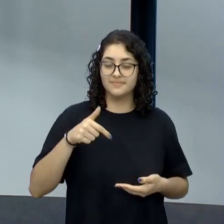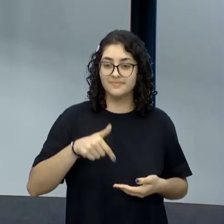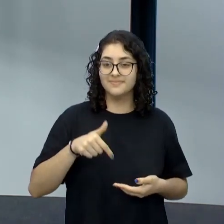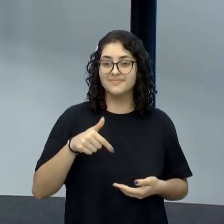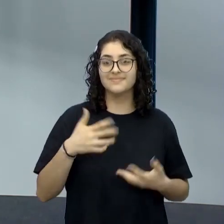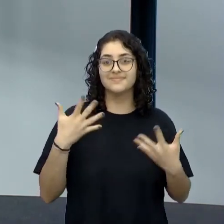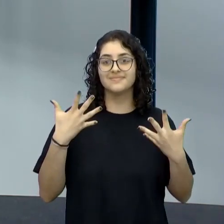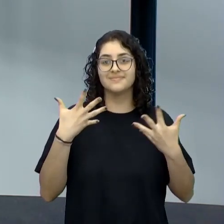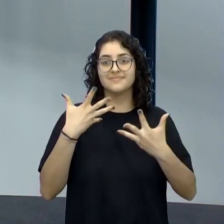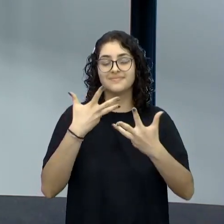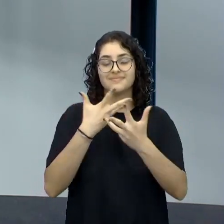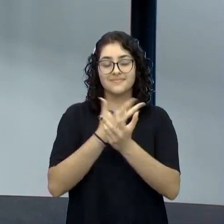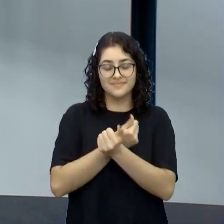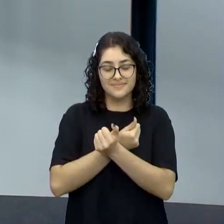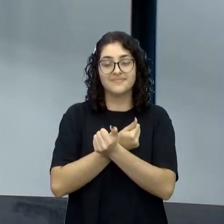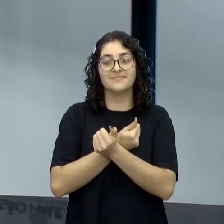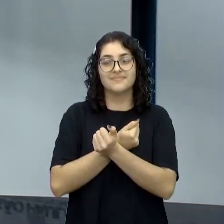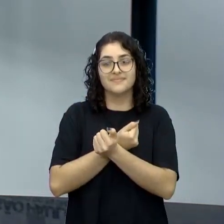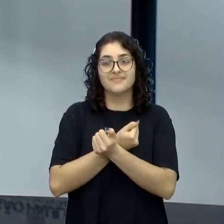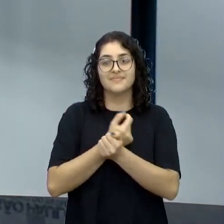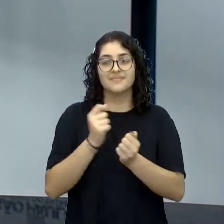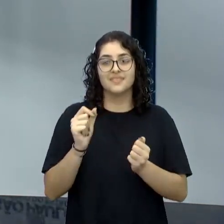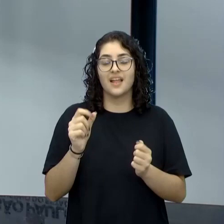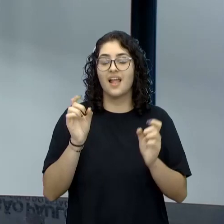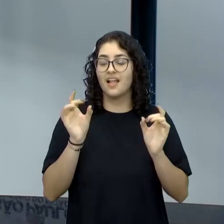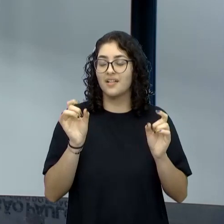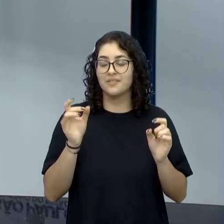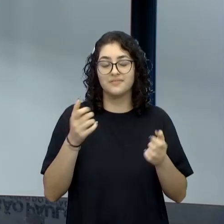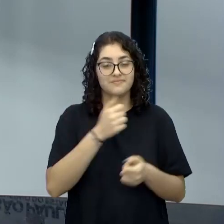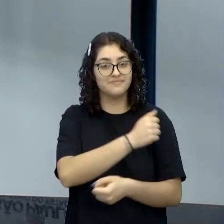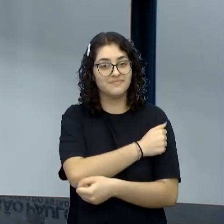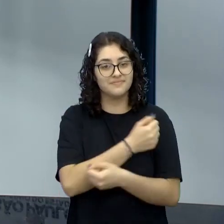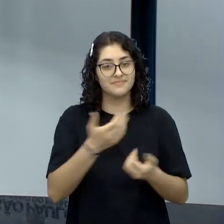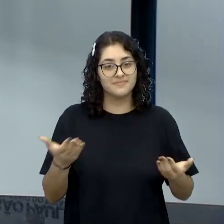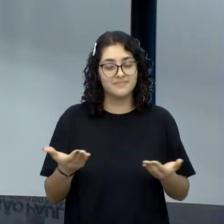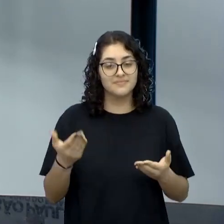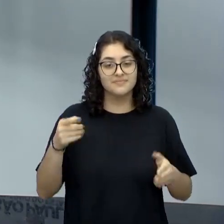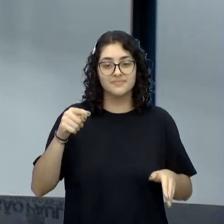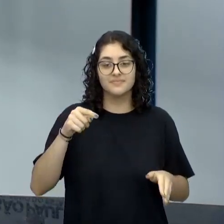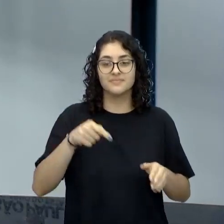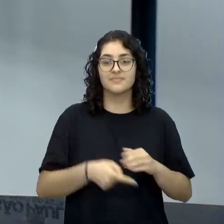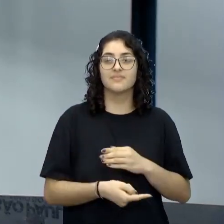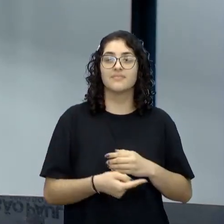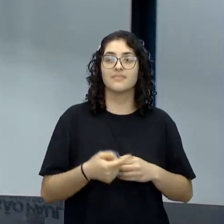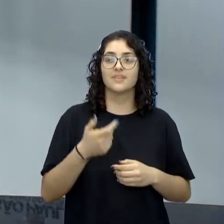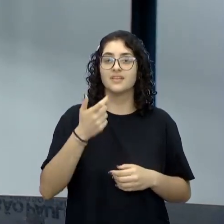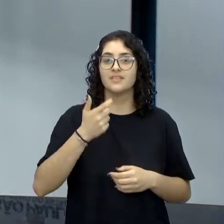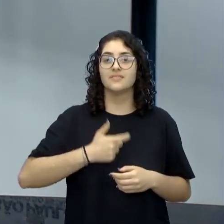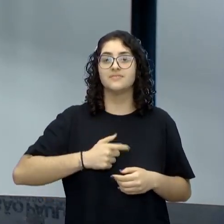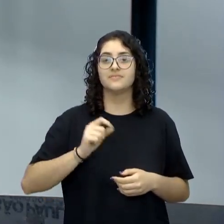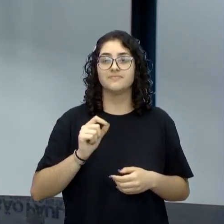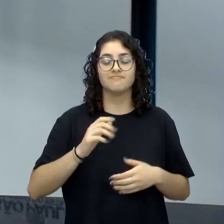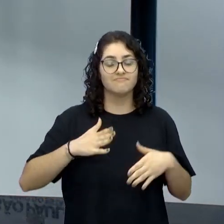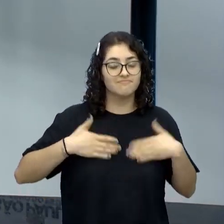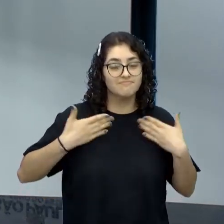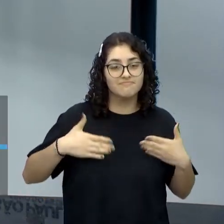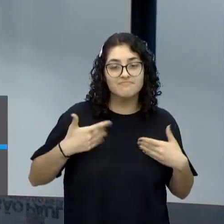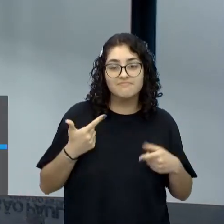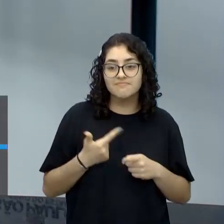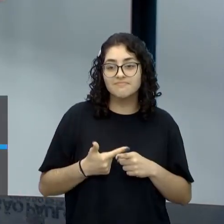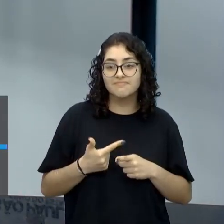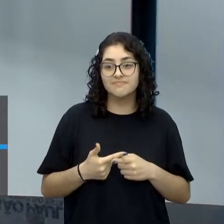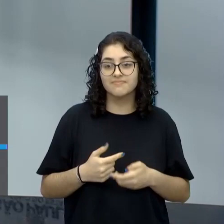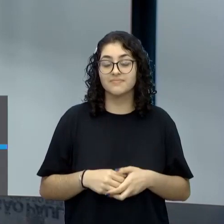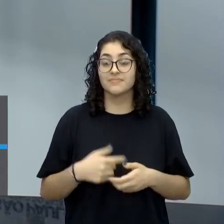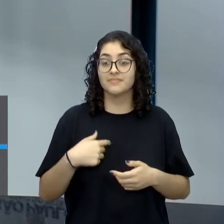belíssimos, maravilhosos, estupendos estudantes para mais uma aula do nosso aprofundamento. Estou aqui animadíssima, por quê? Porque eu tô